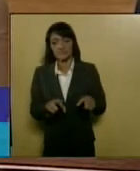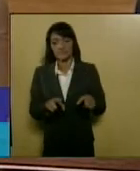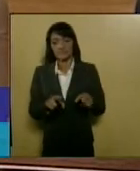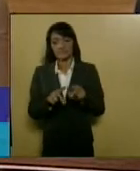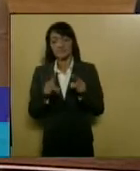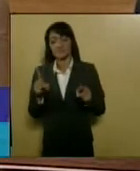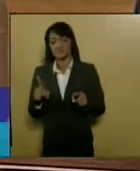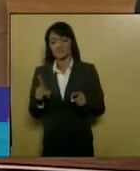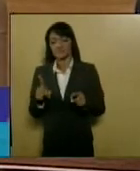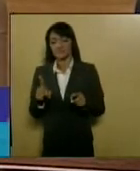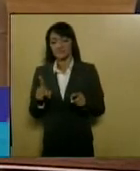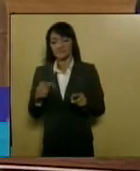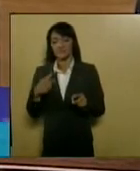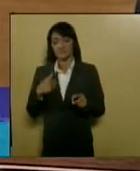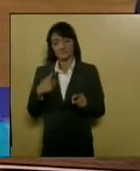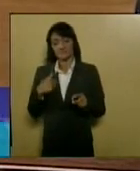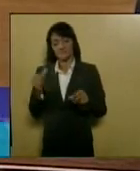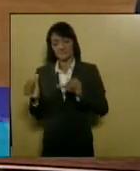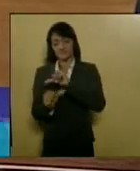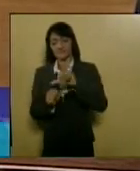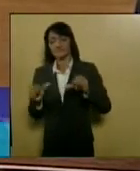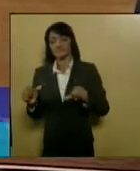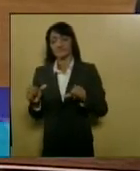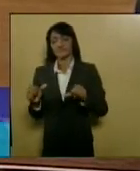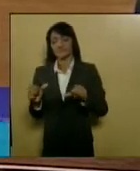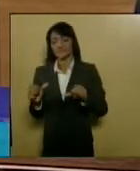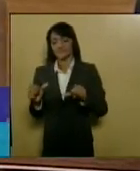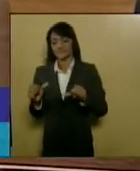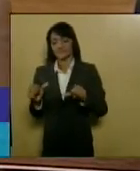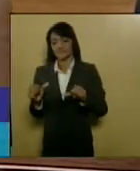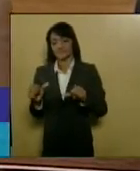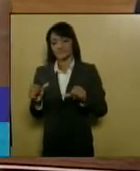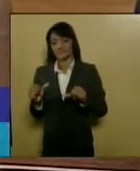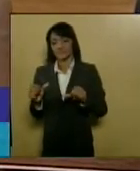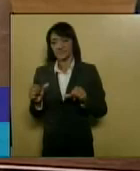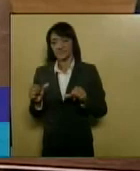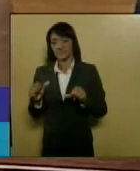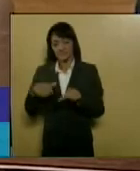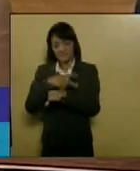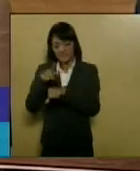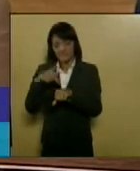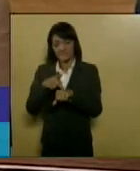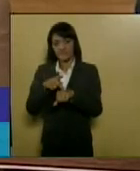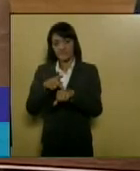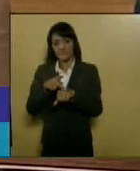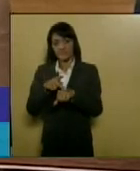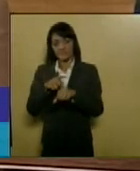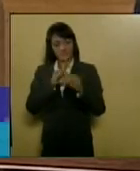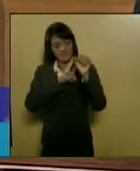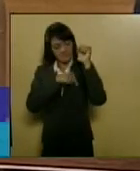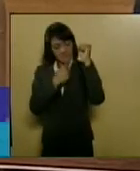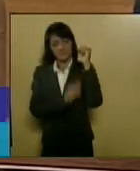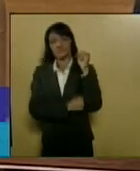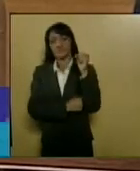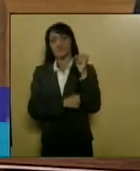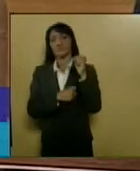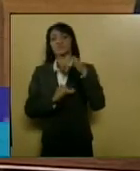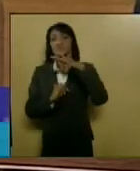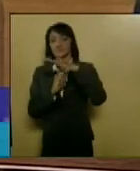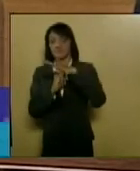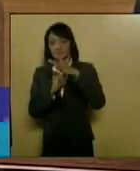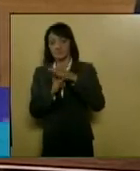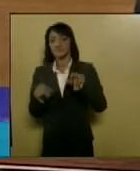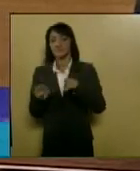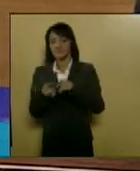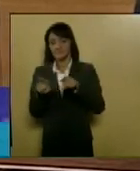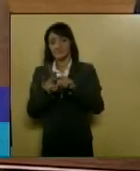ações, eu distorço caminhos. Então, um país é forte quando ele tem instituições fortalecidas. E